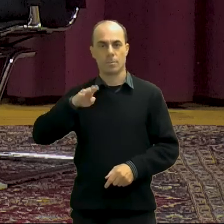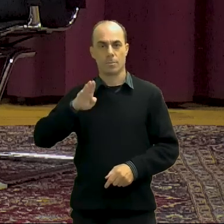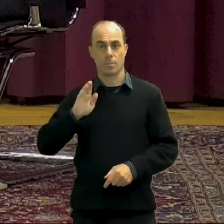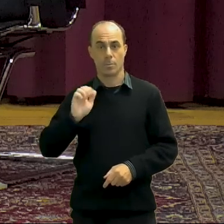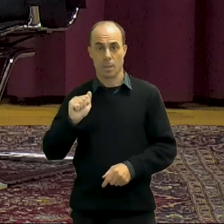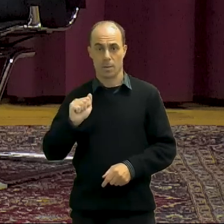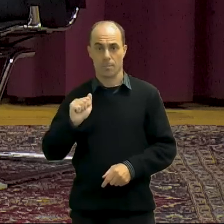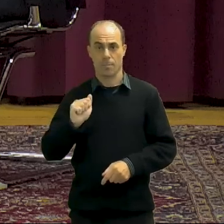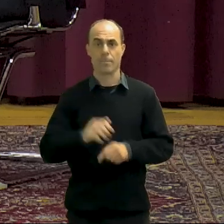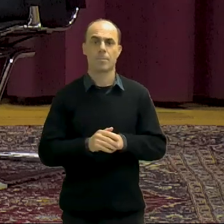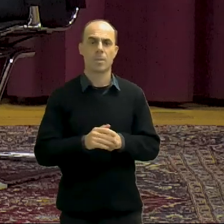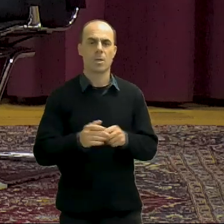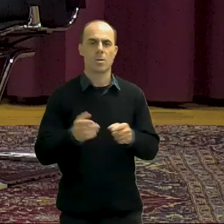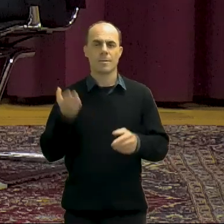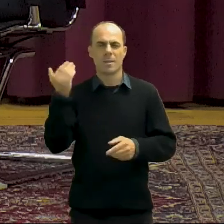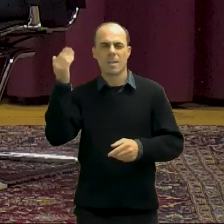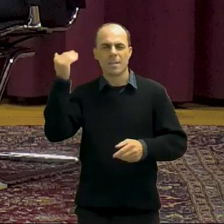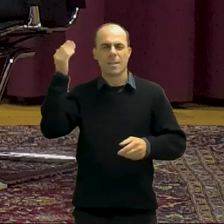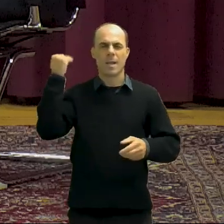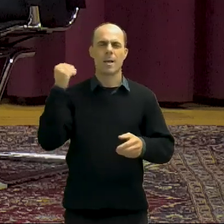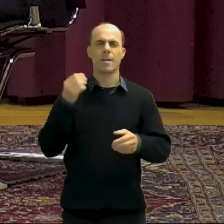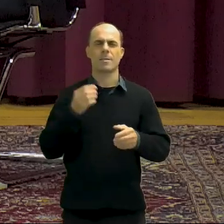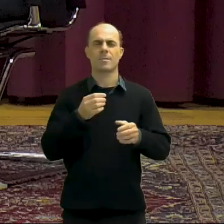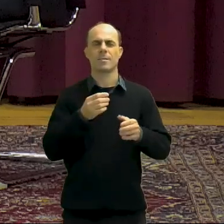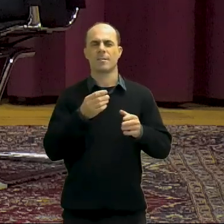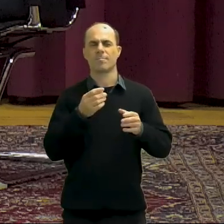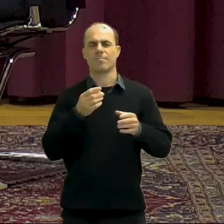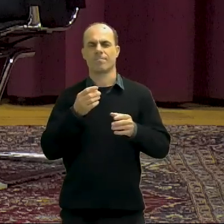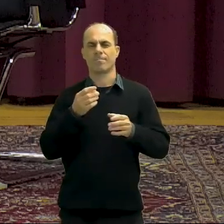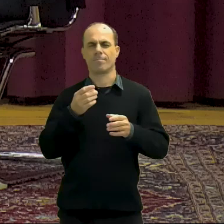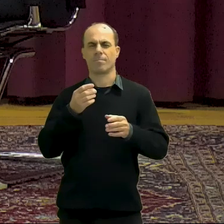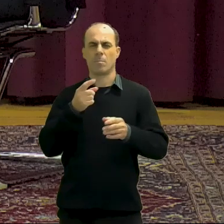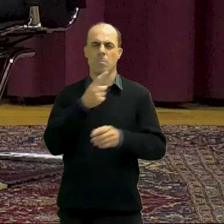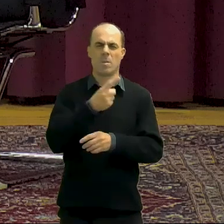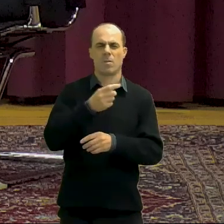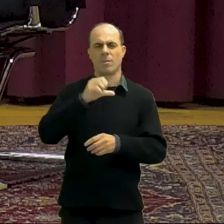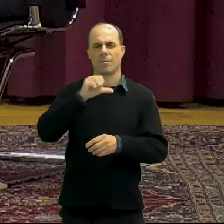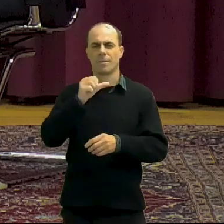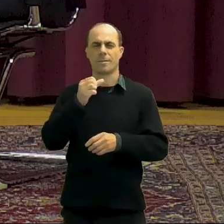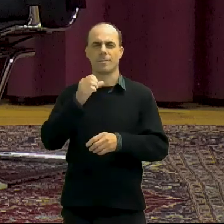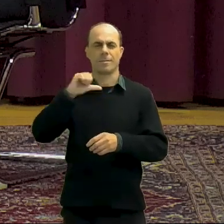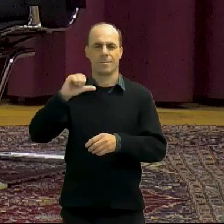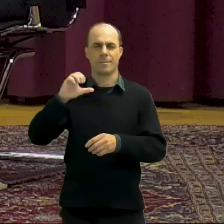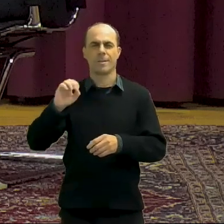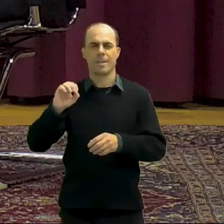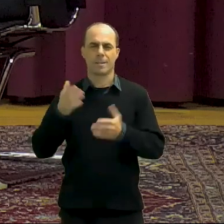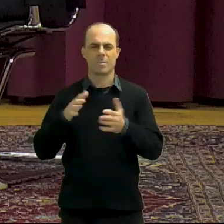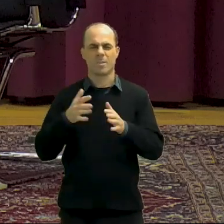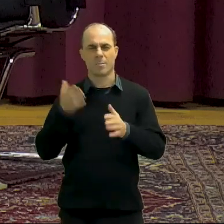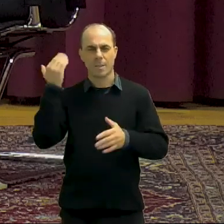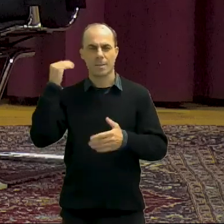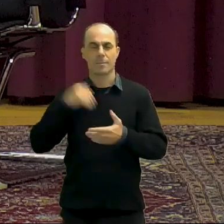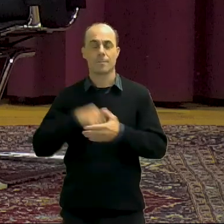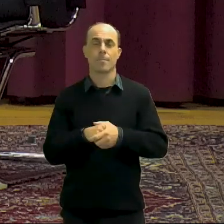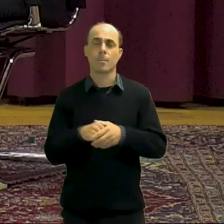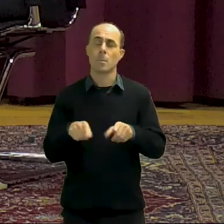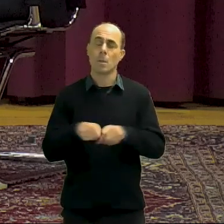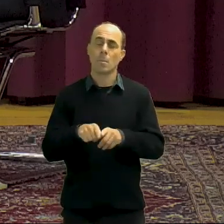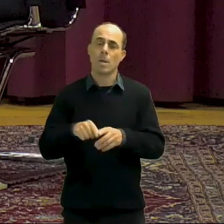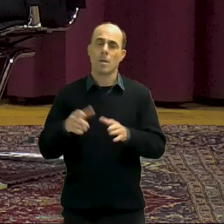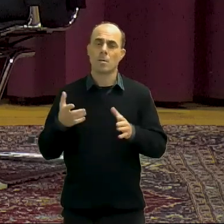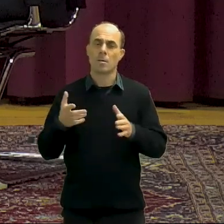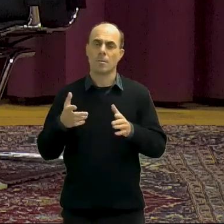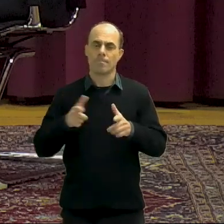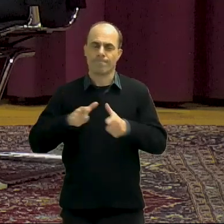Paraná veio da década de 90 o Dr Olímpio que de Sasso maor que iniciou essa essa atividade nós temos